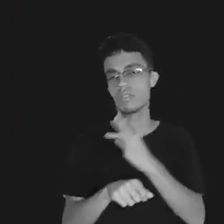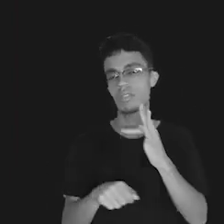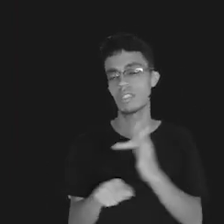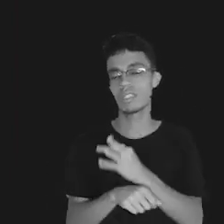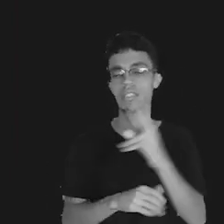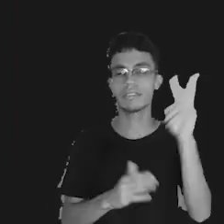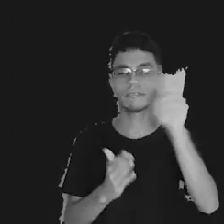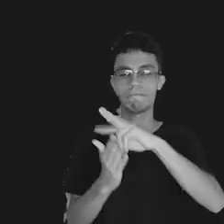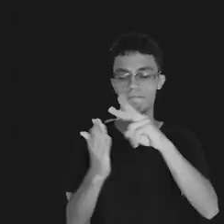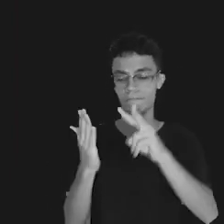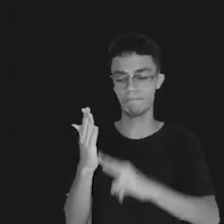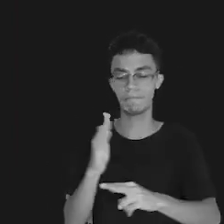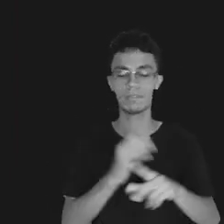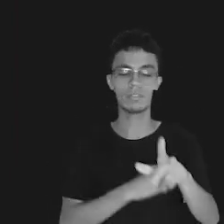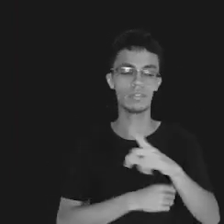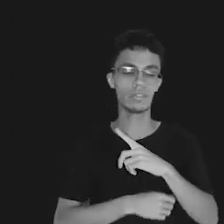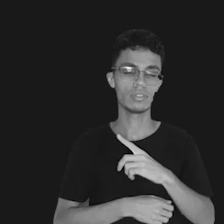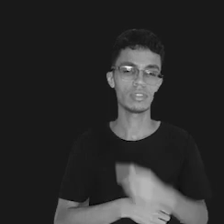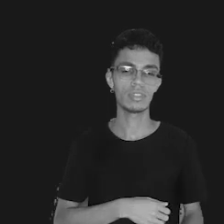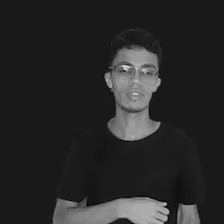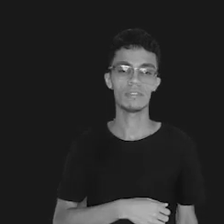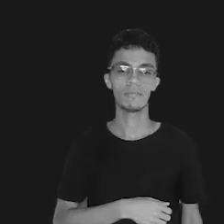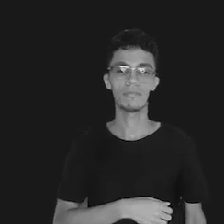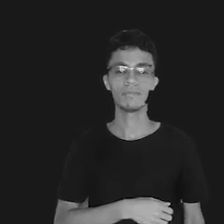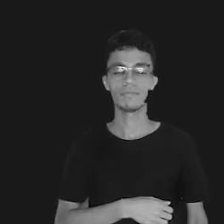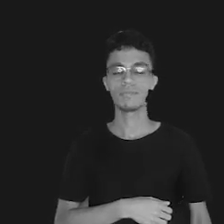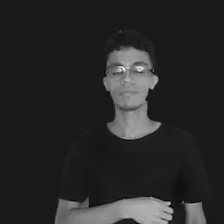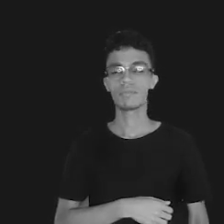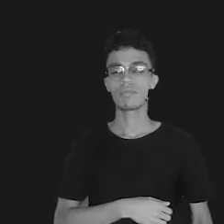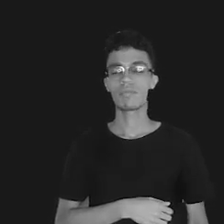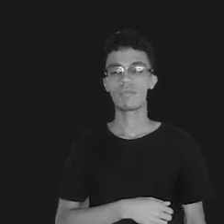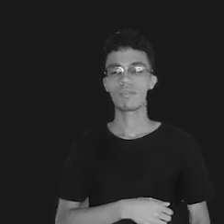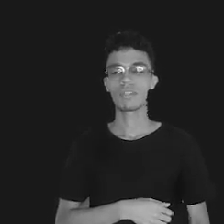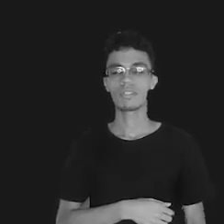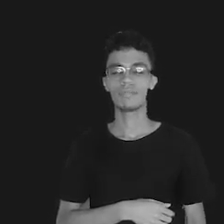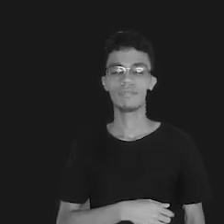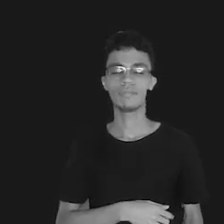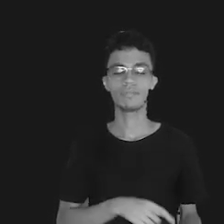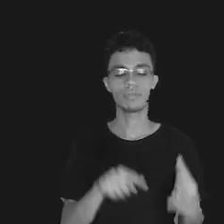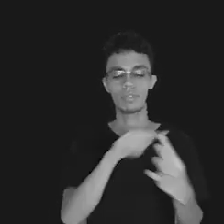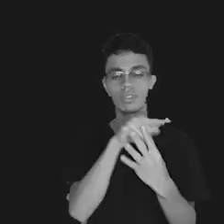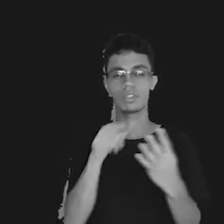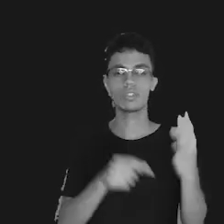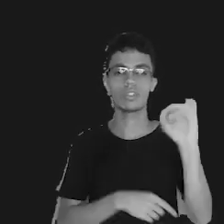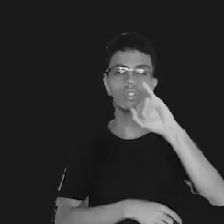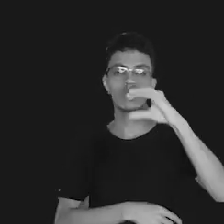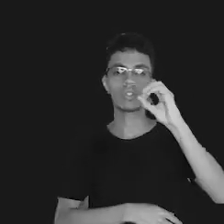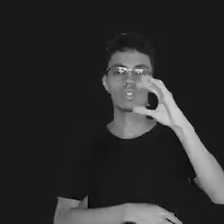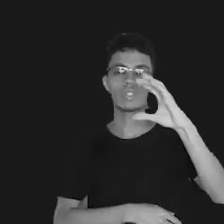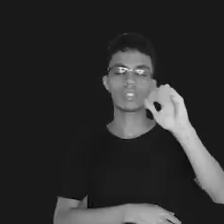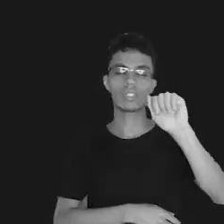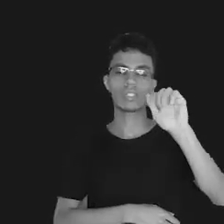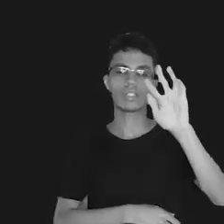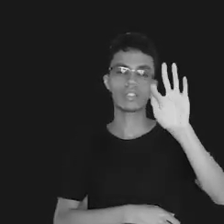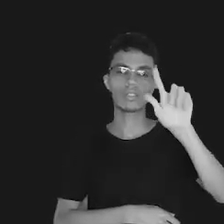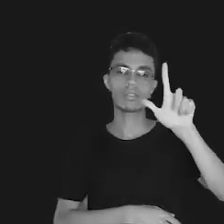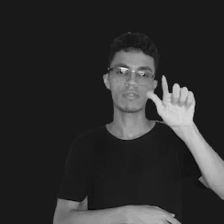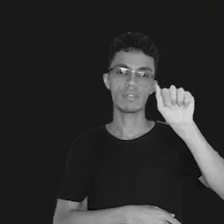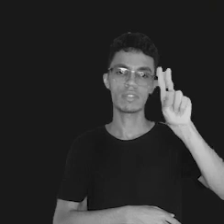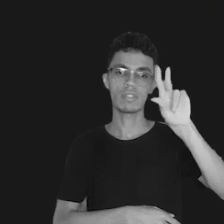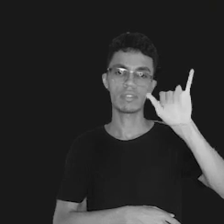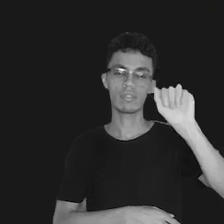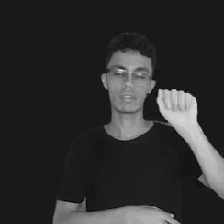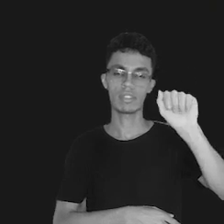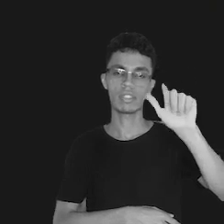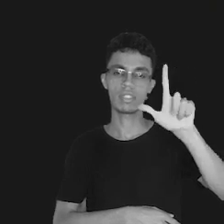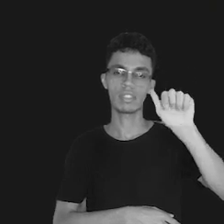essa leitura vai ter, além de nós 4, que fixa, né, o Joca, Flávia, Lavínia e eu, nós